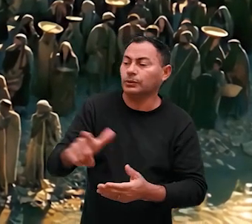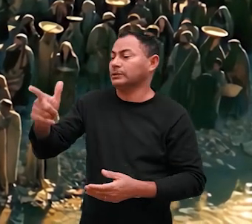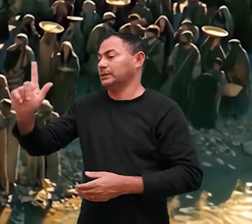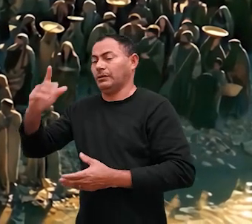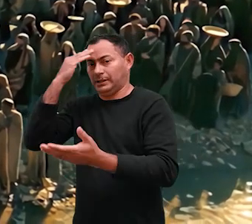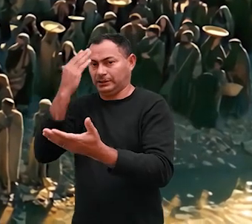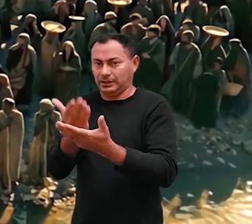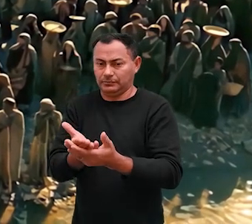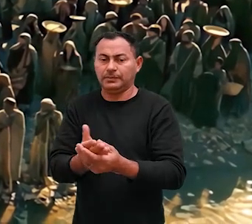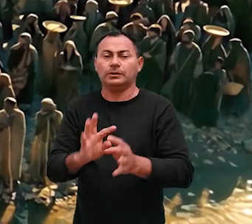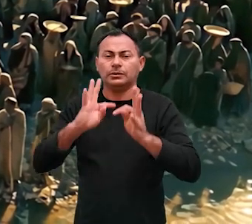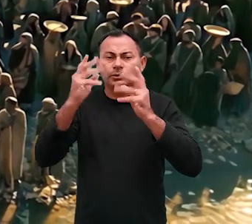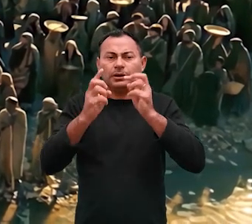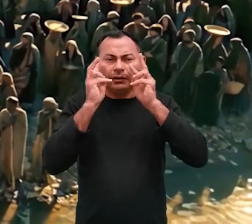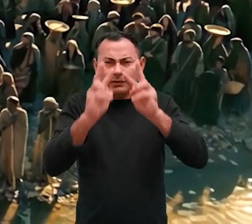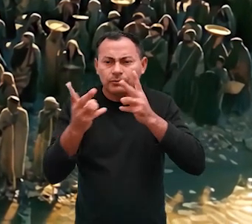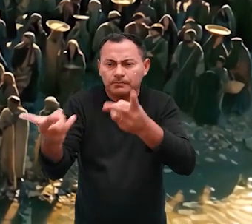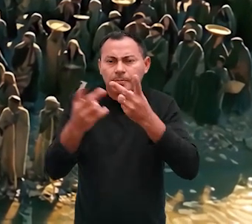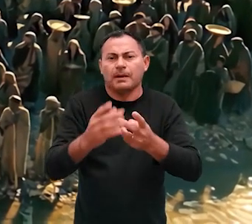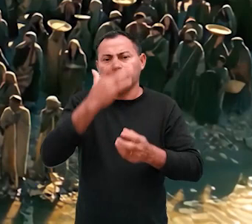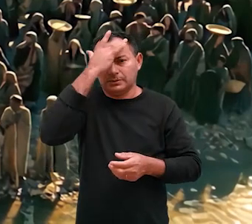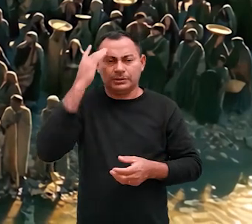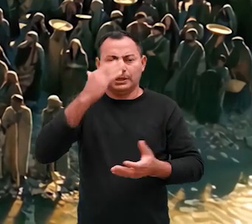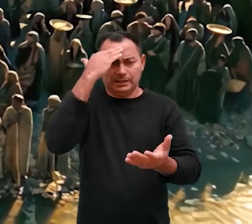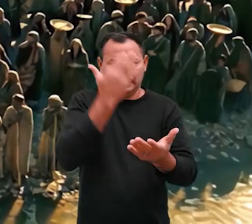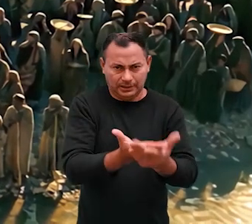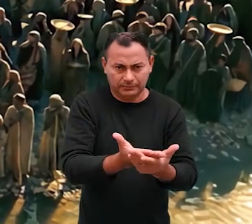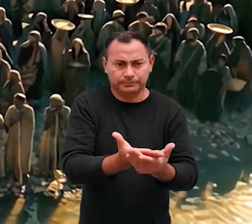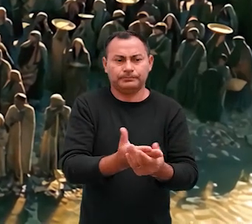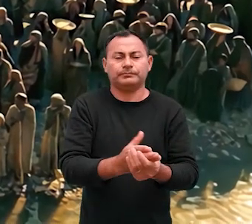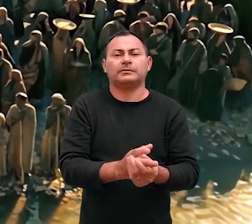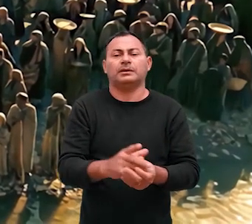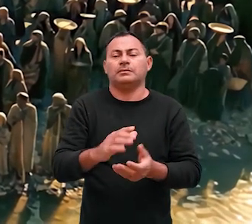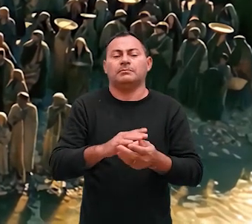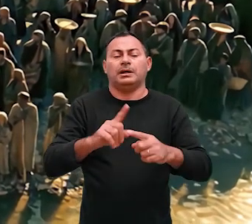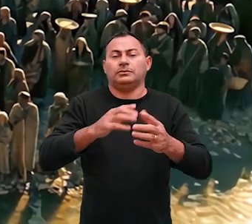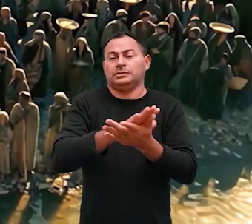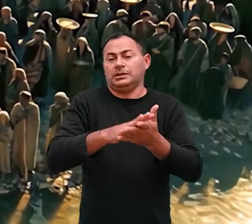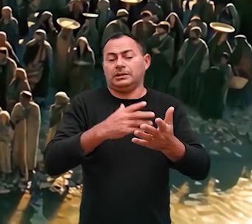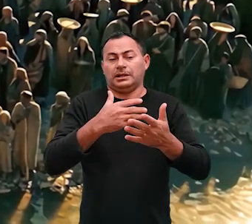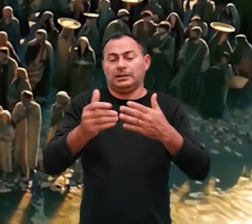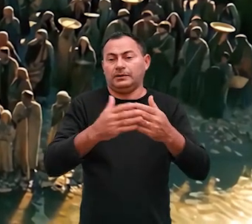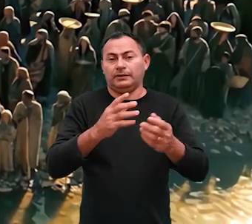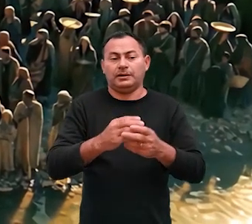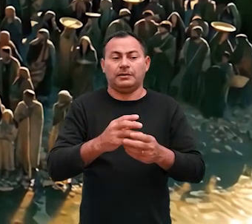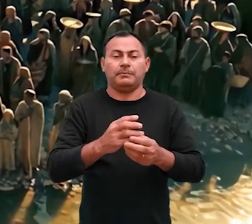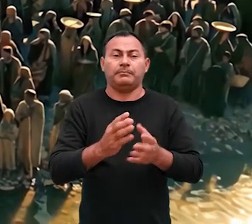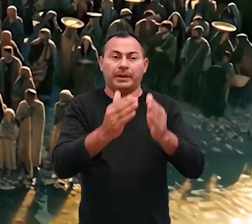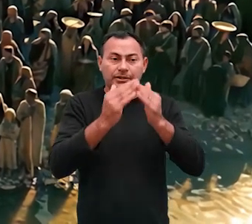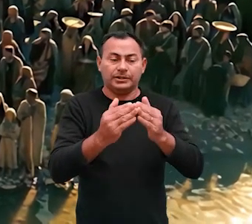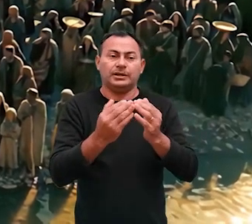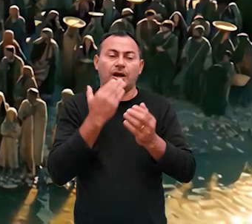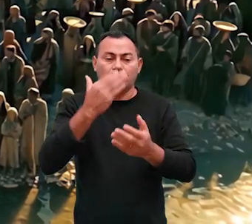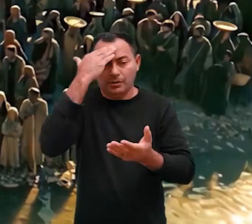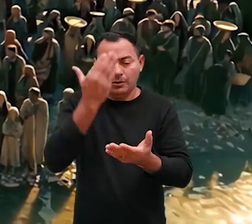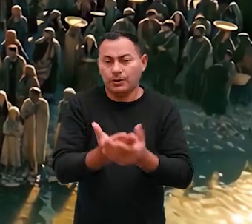crentes. Todos os que ouviram este convite eram crentes professos. O convite não tinha nada a ver com ser salvo ou perdido, nem com